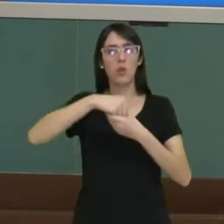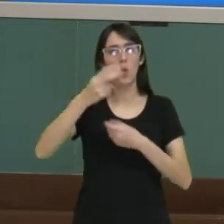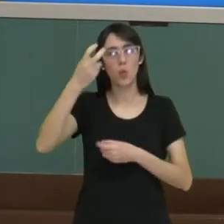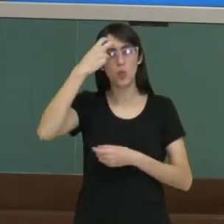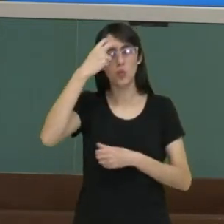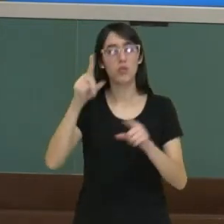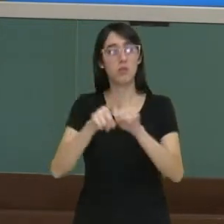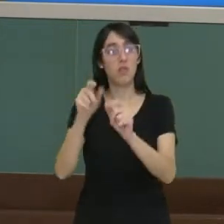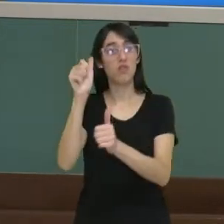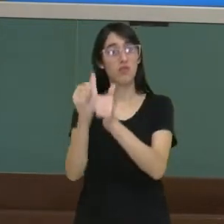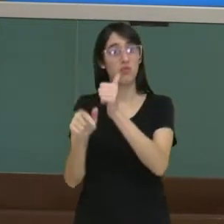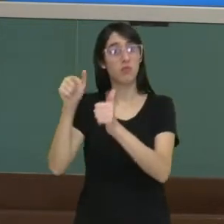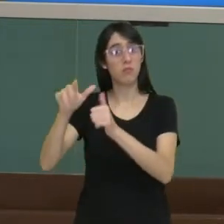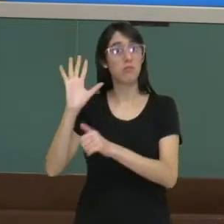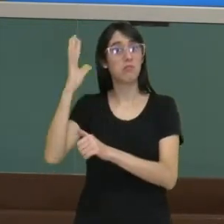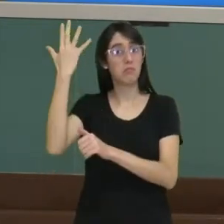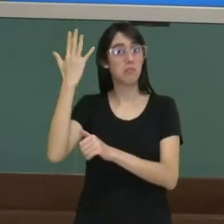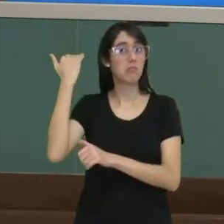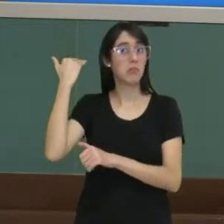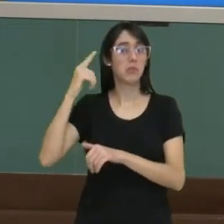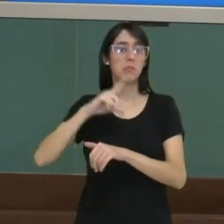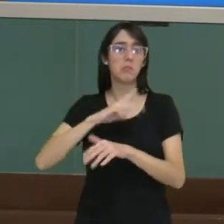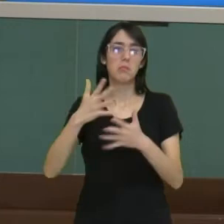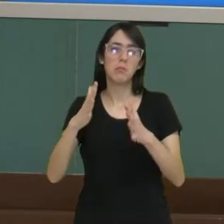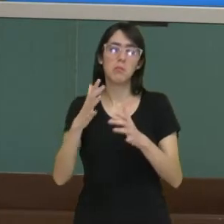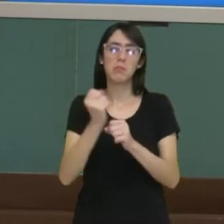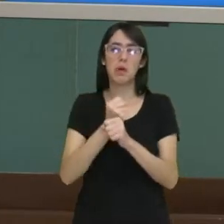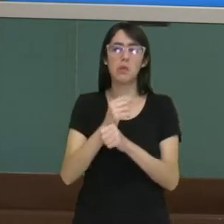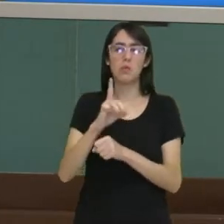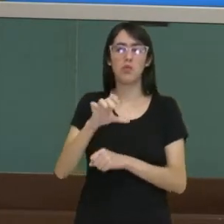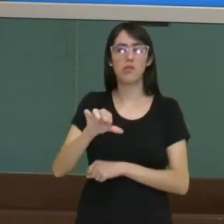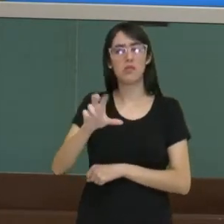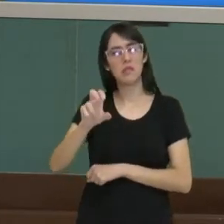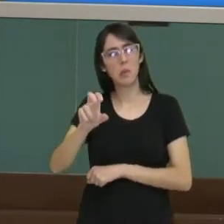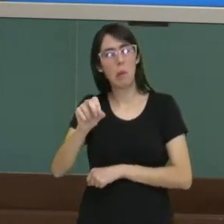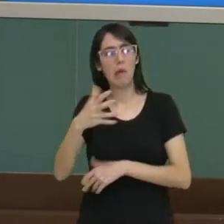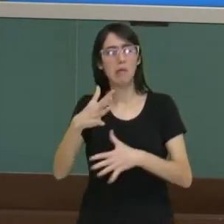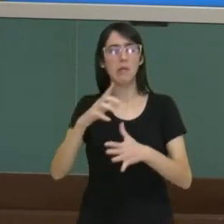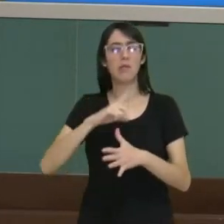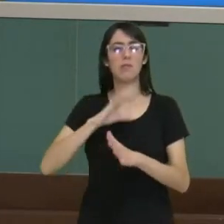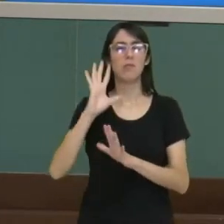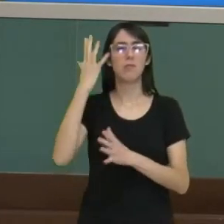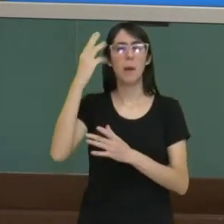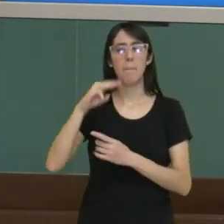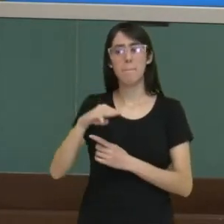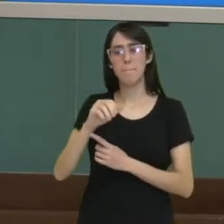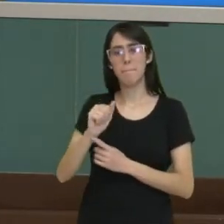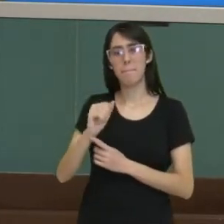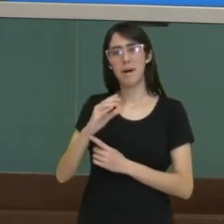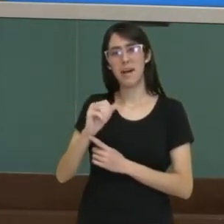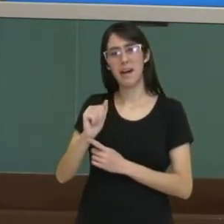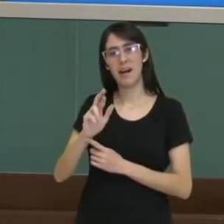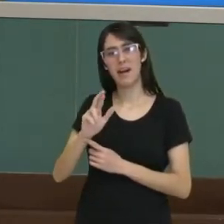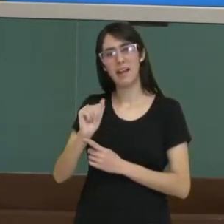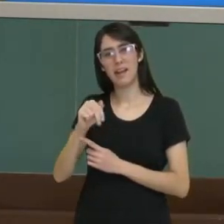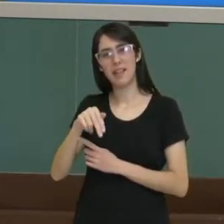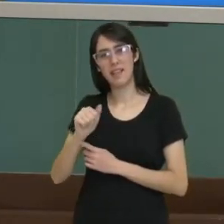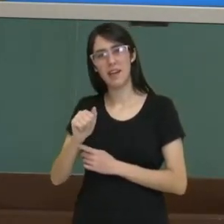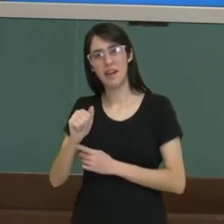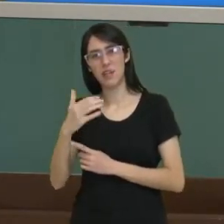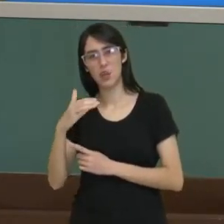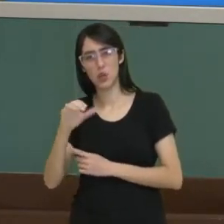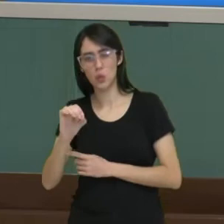história do futebol na década de 50, o tal do Maracanaço. Já ouviram falar disso? Então vamos analisar um pouquinho quais são